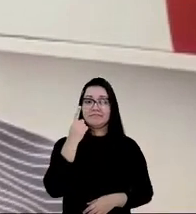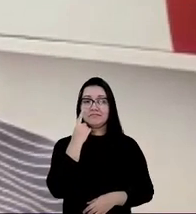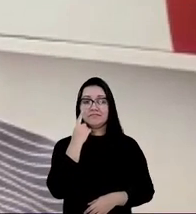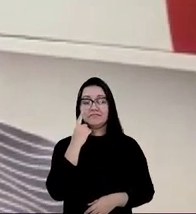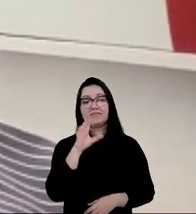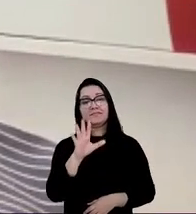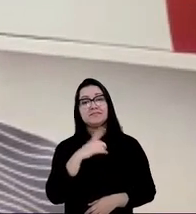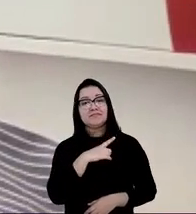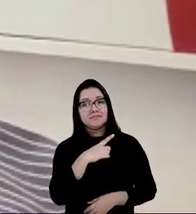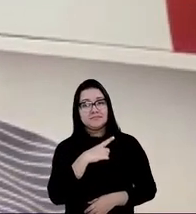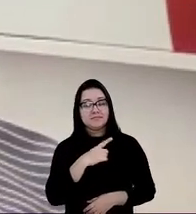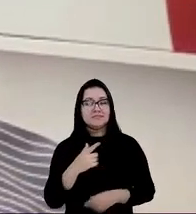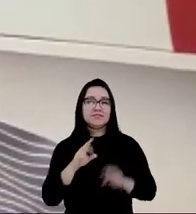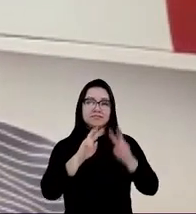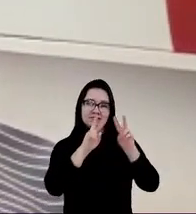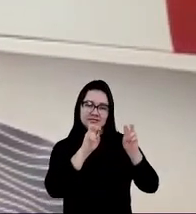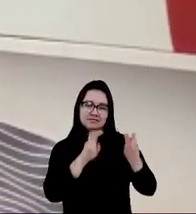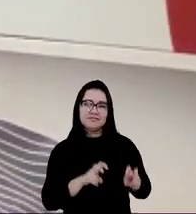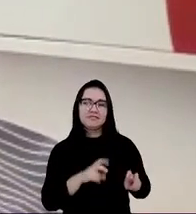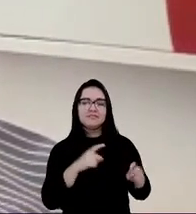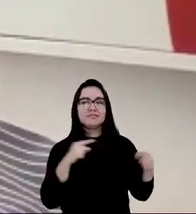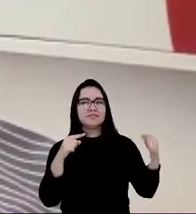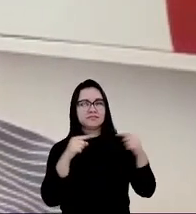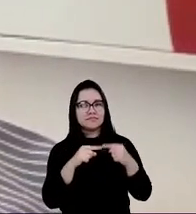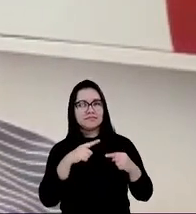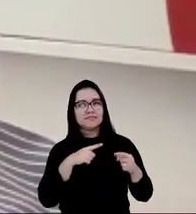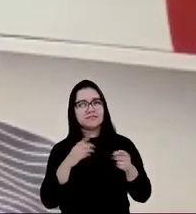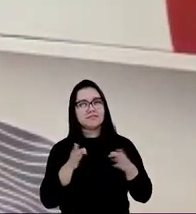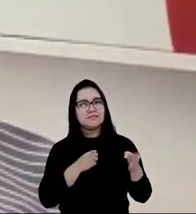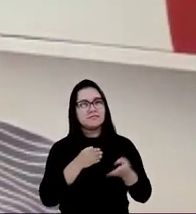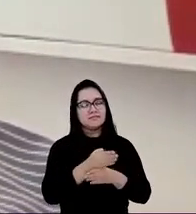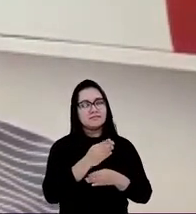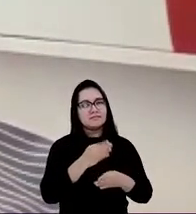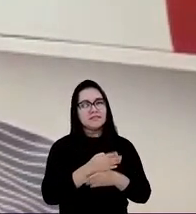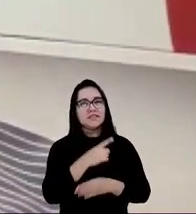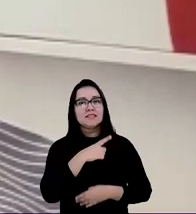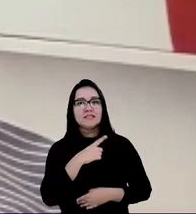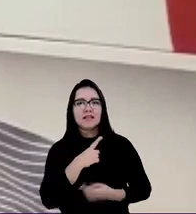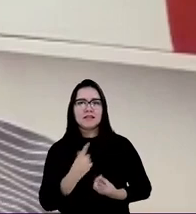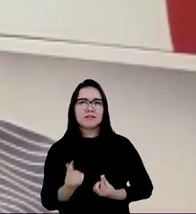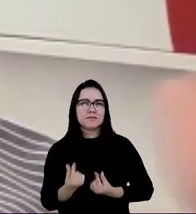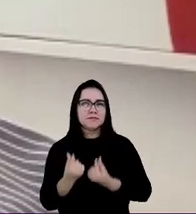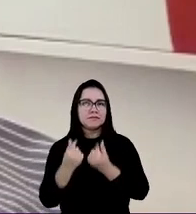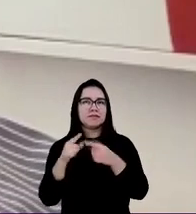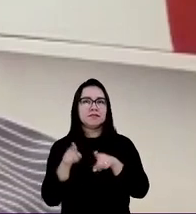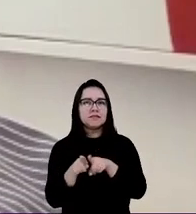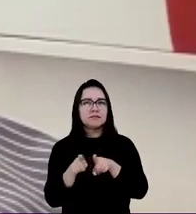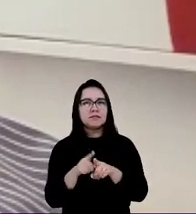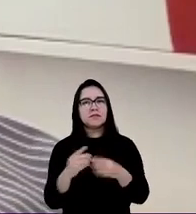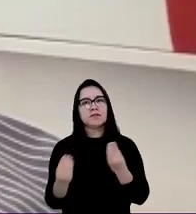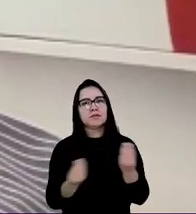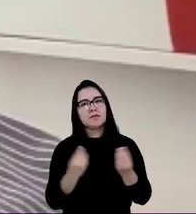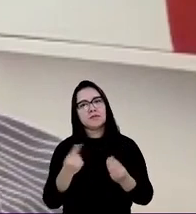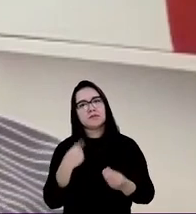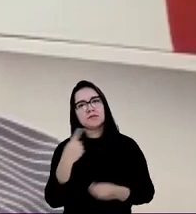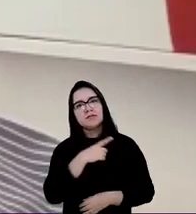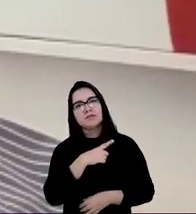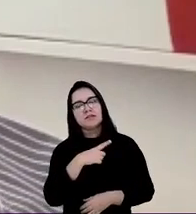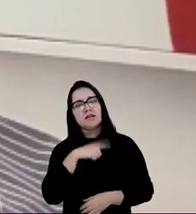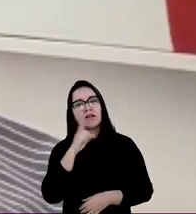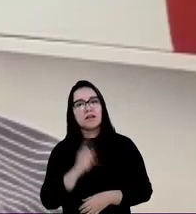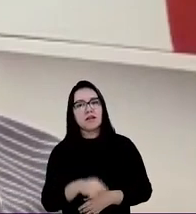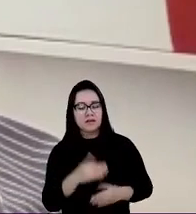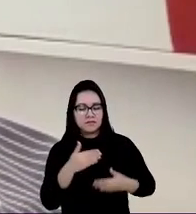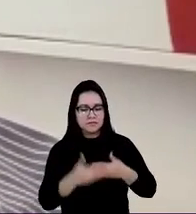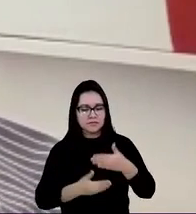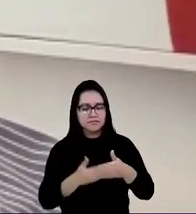essas questões relacionadas ao acesso, né? Toda a parte de precificação, como a gente tem um procedimento que